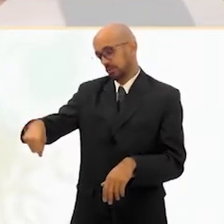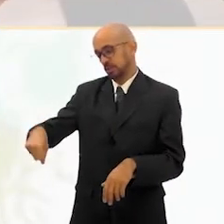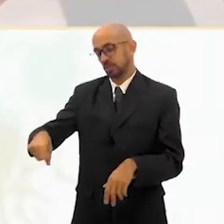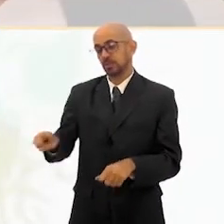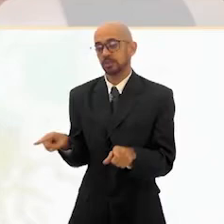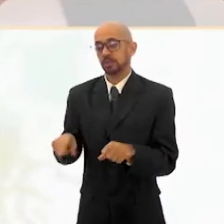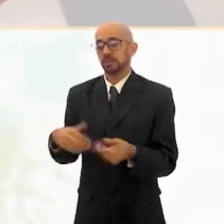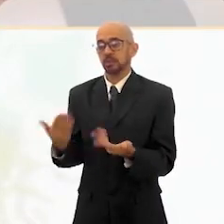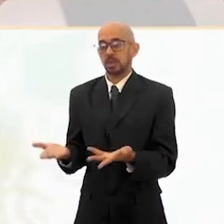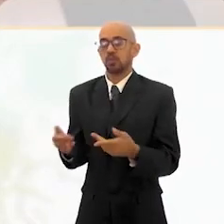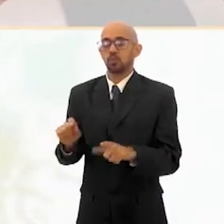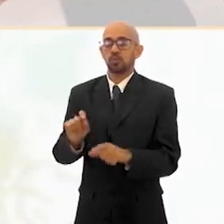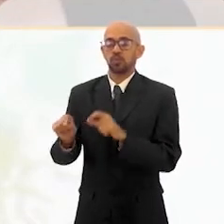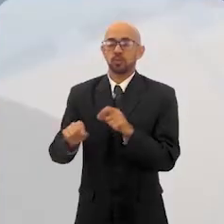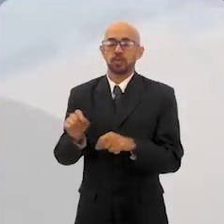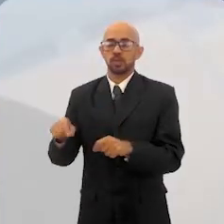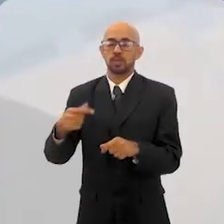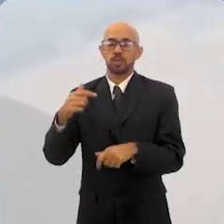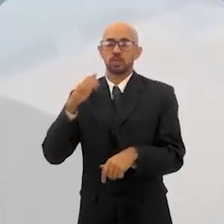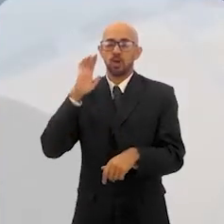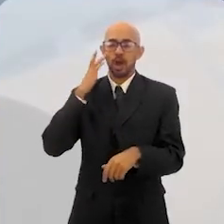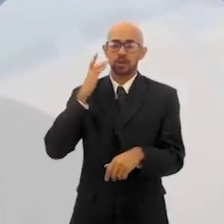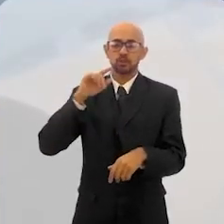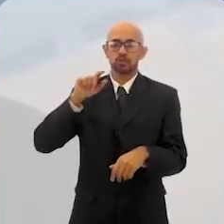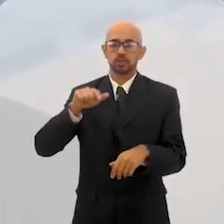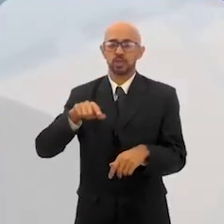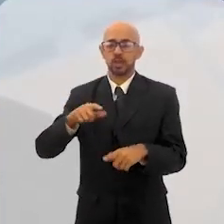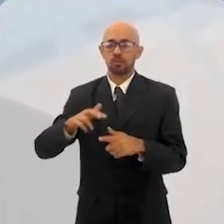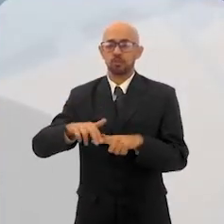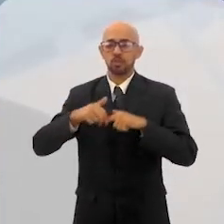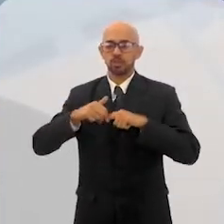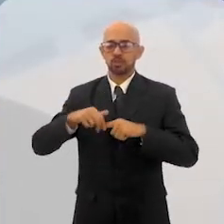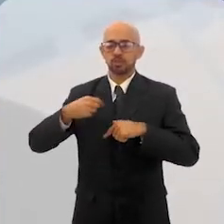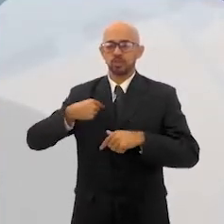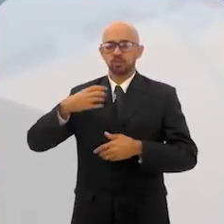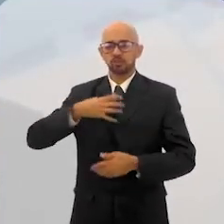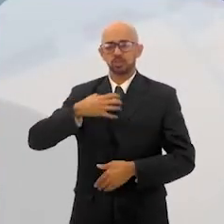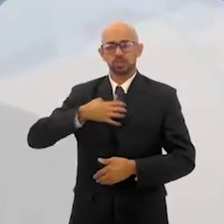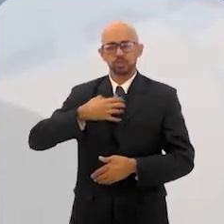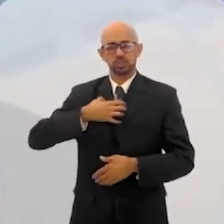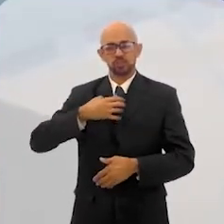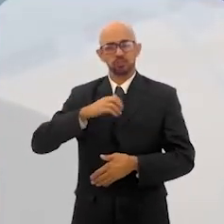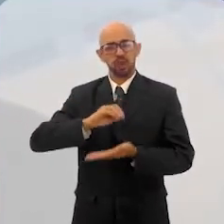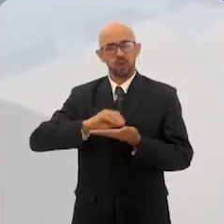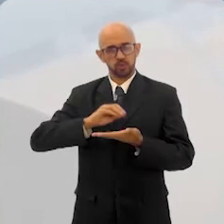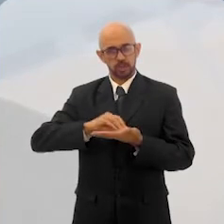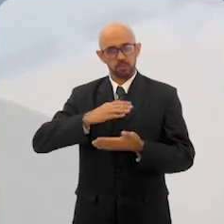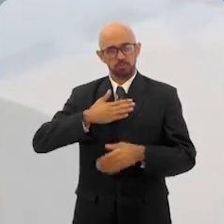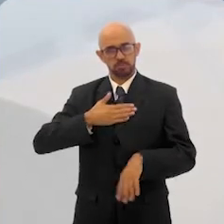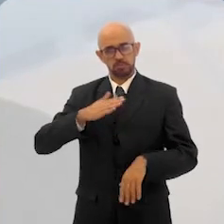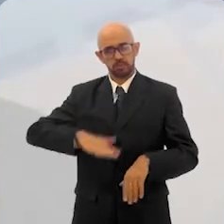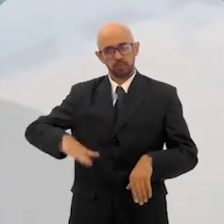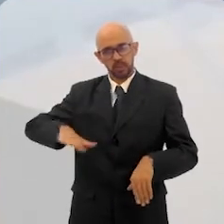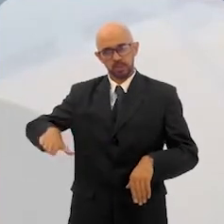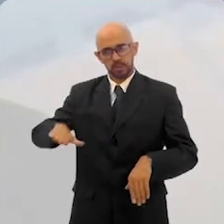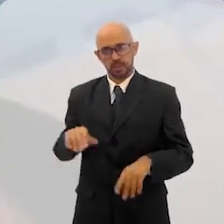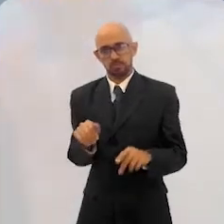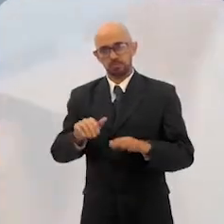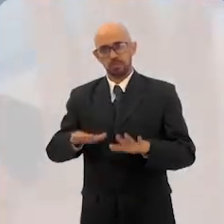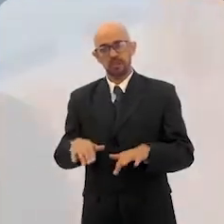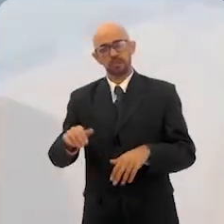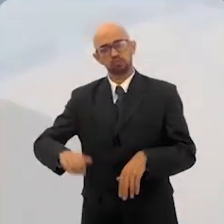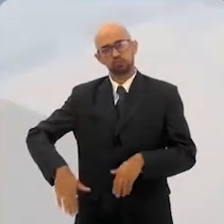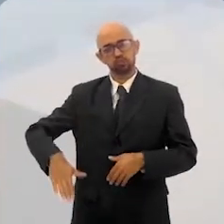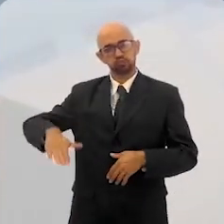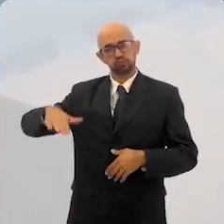Exatamente. Então, isso eu acho que eu senti falta na minha infância, mas ao longo da